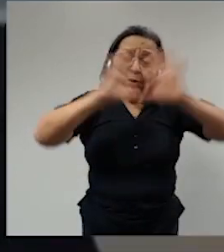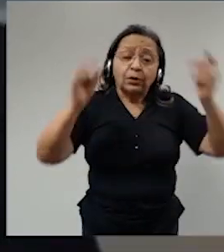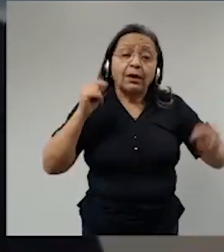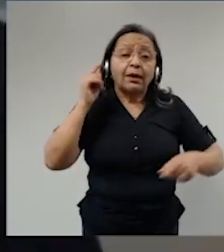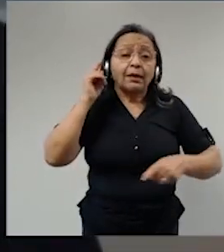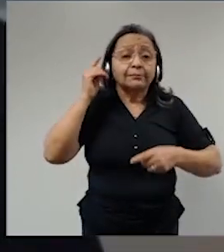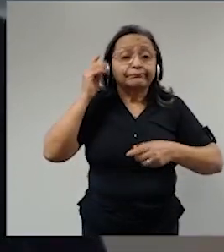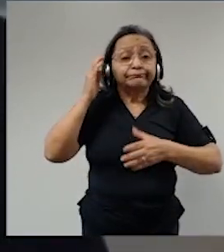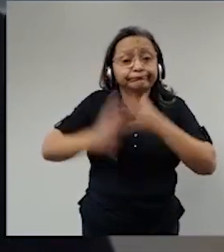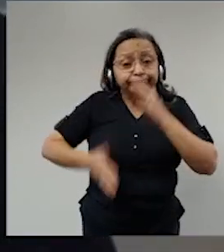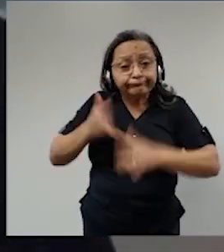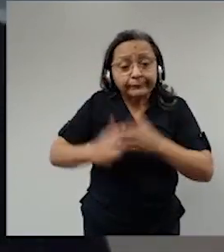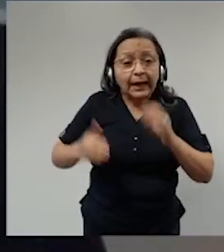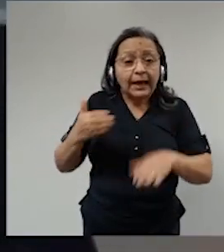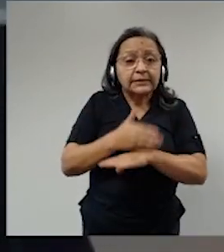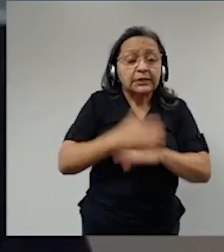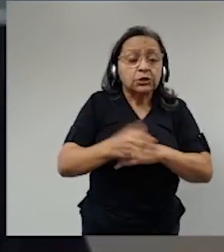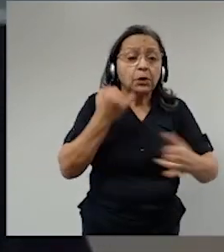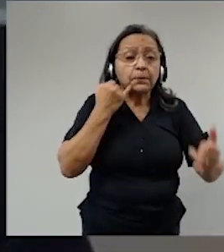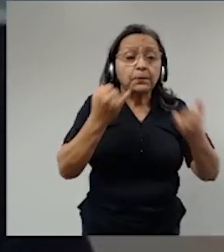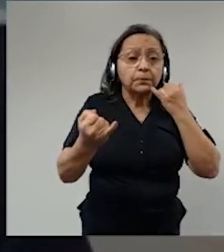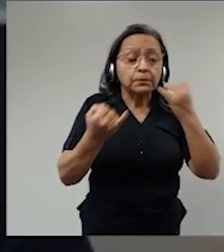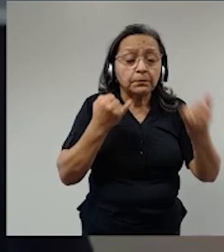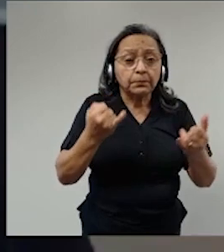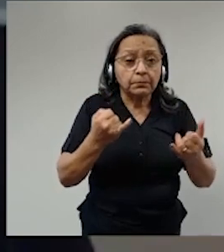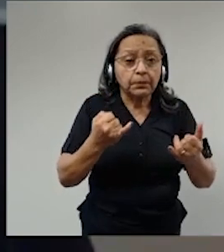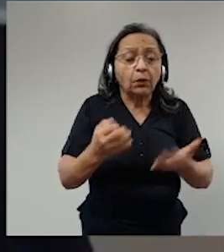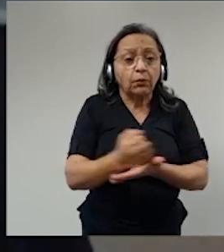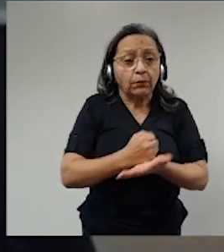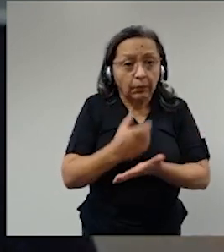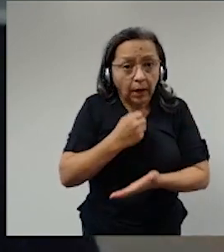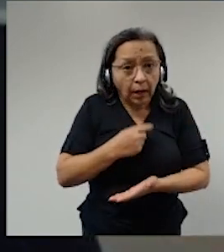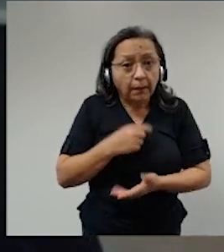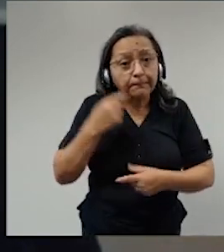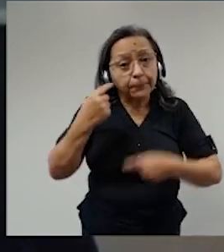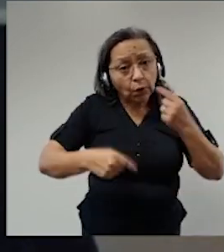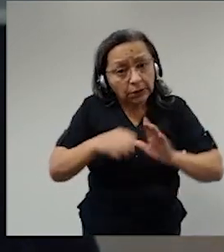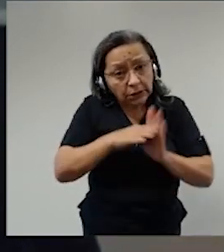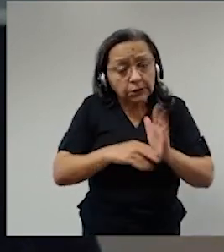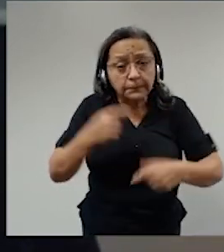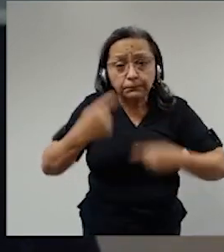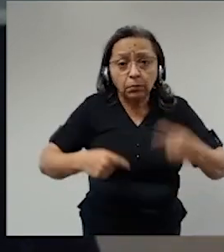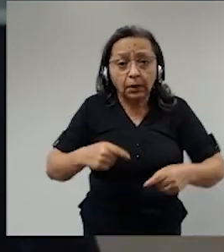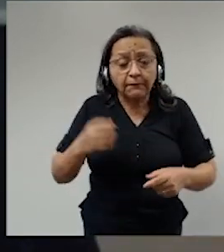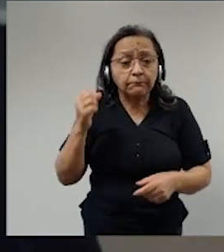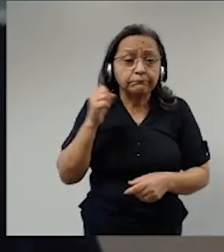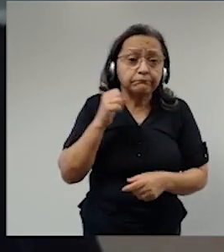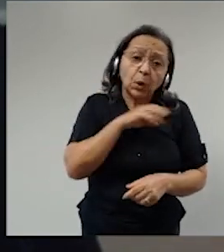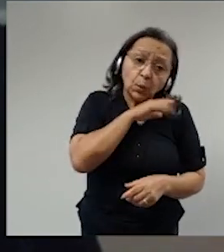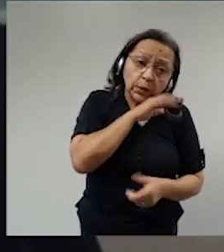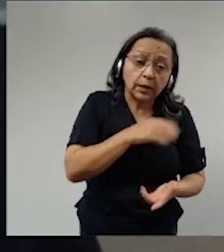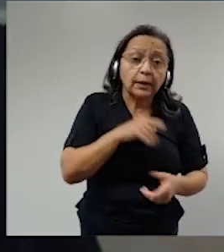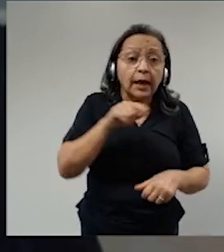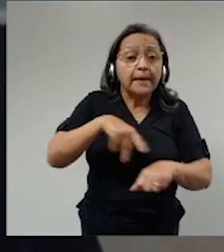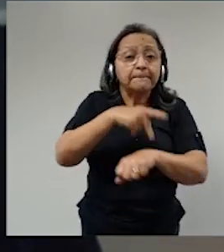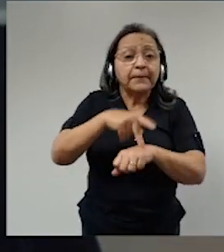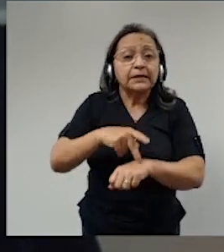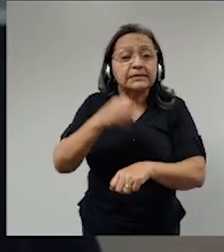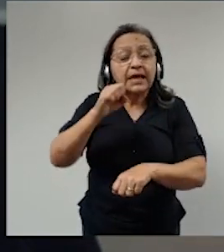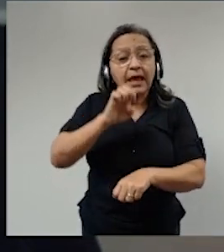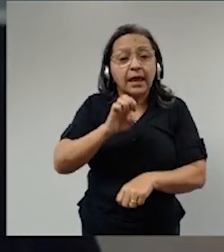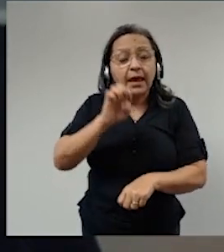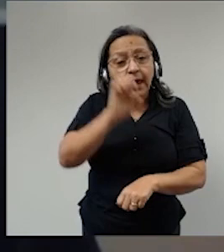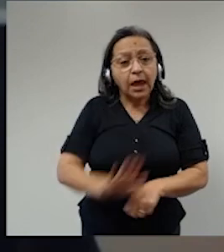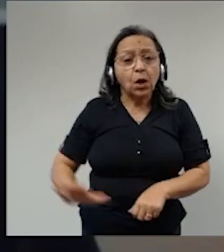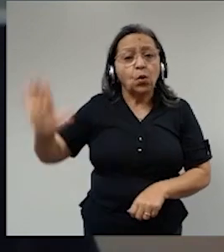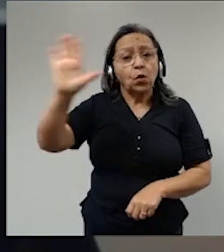são políticas públicas deficientes e não patentes farmacêuticas. Na Europa é um bom exemplo, onde nós temos